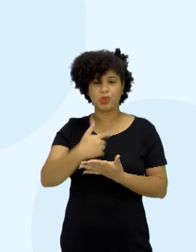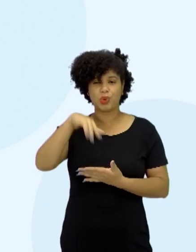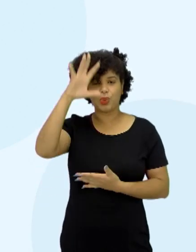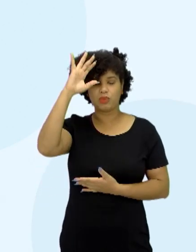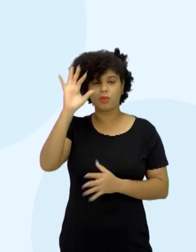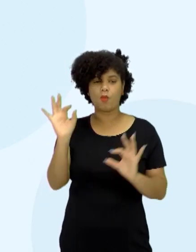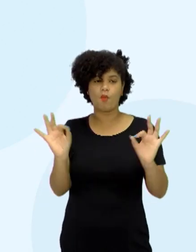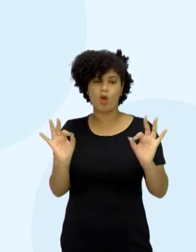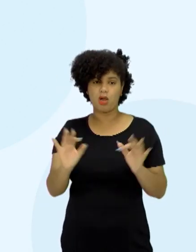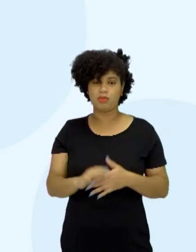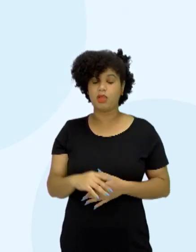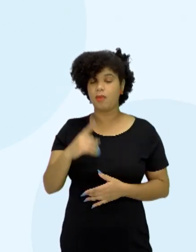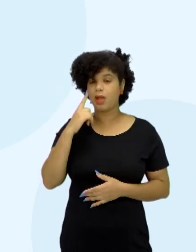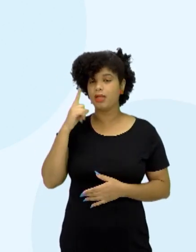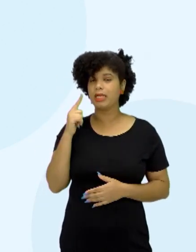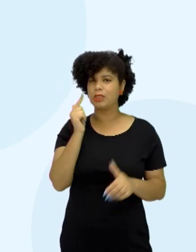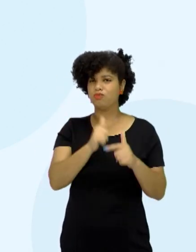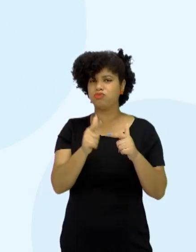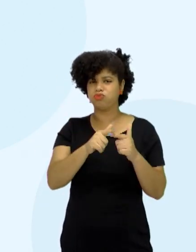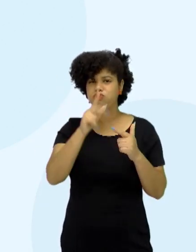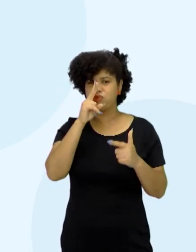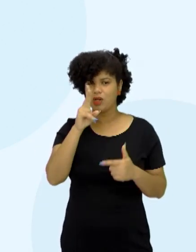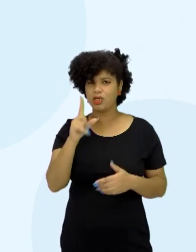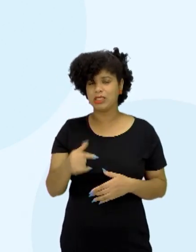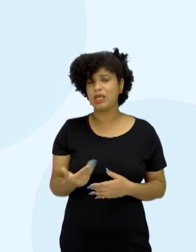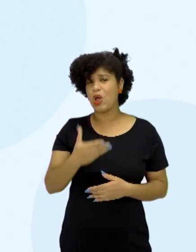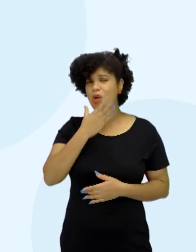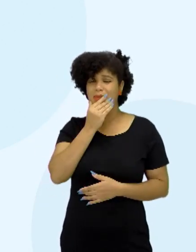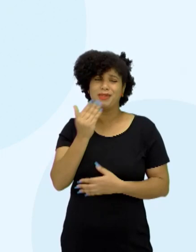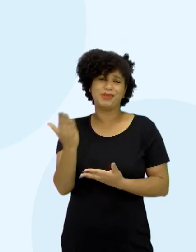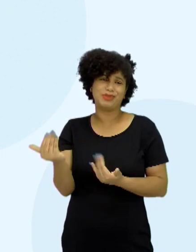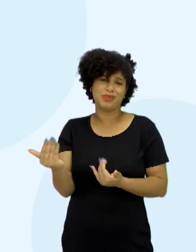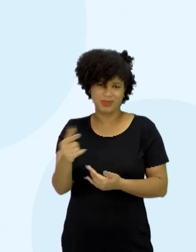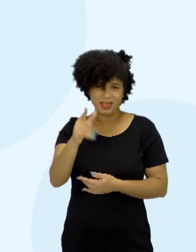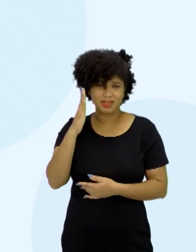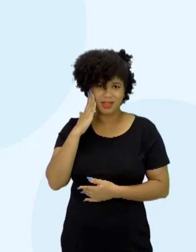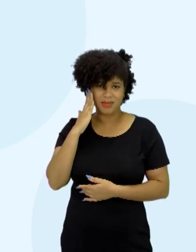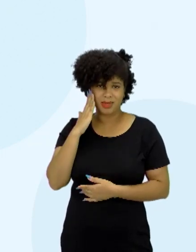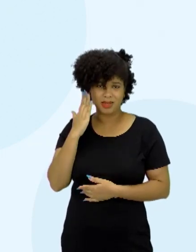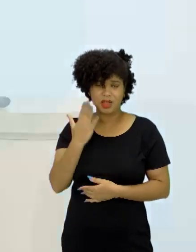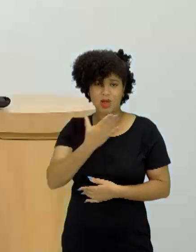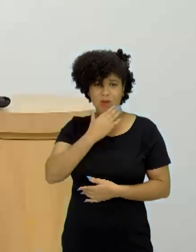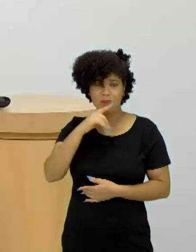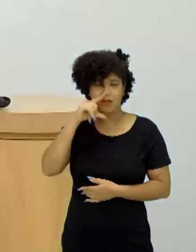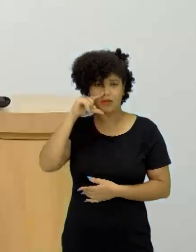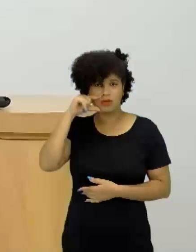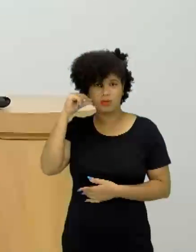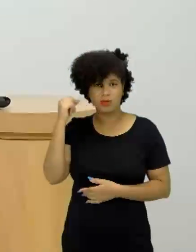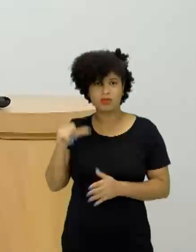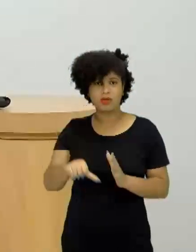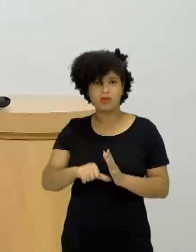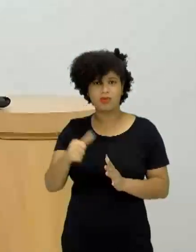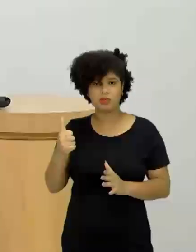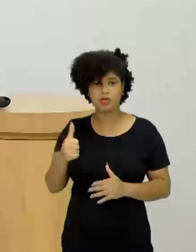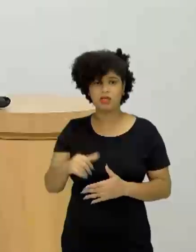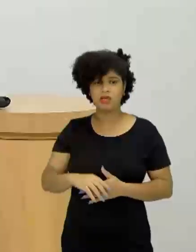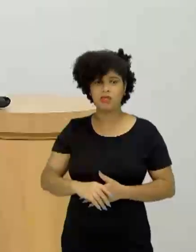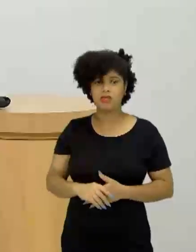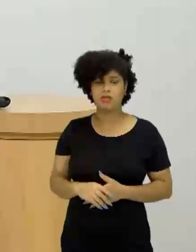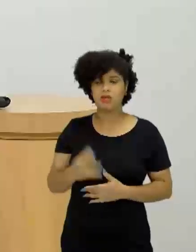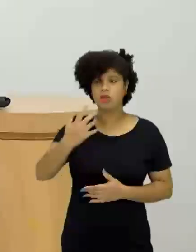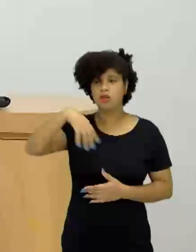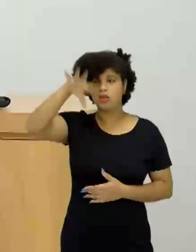uma crise política do jovem imperador. Você sabia, Giba, que o Dom Pedro I, ele pode